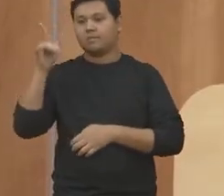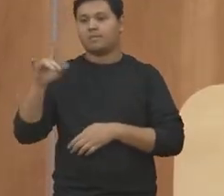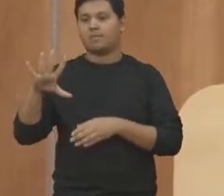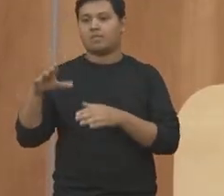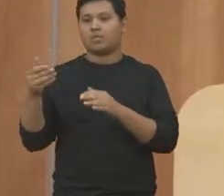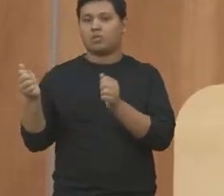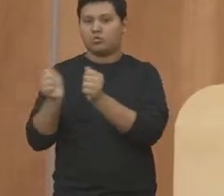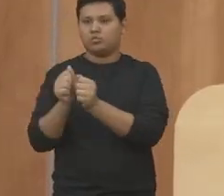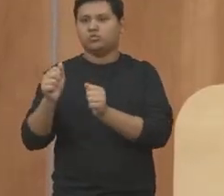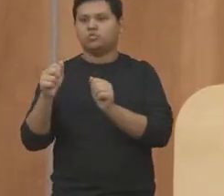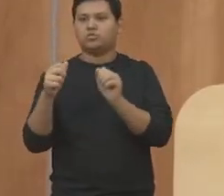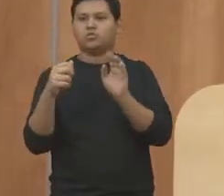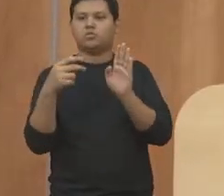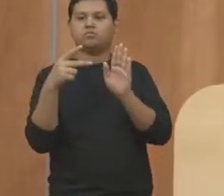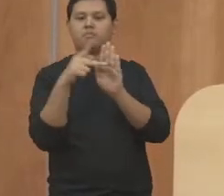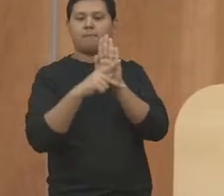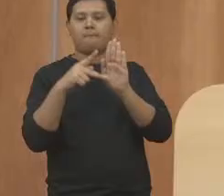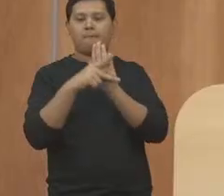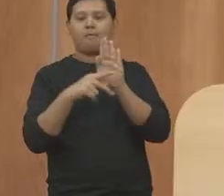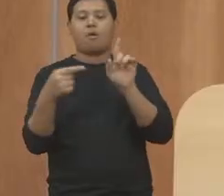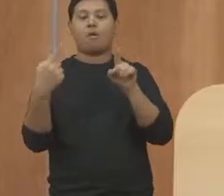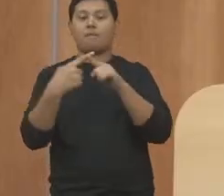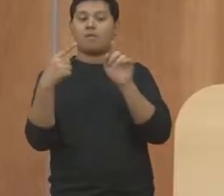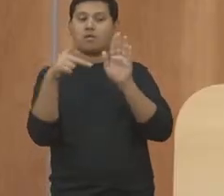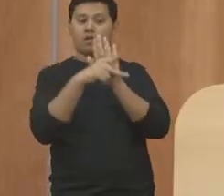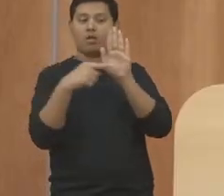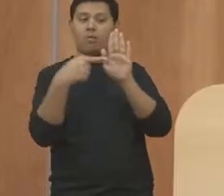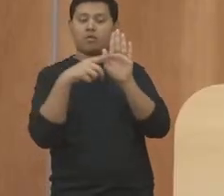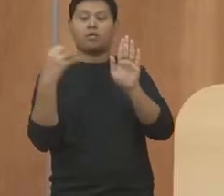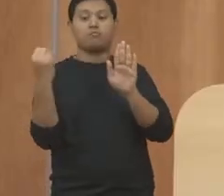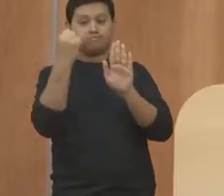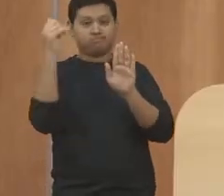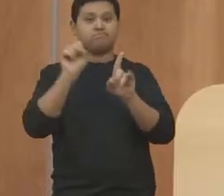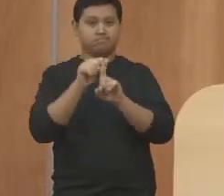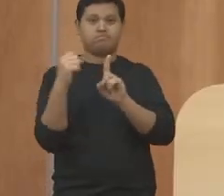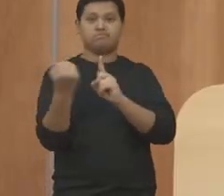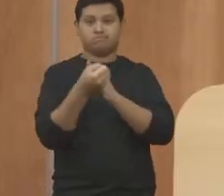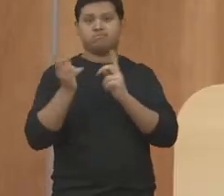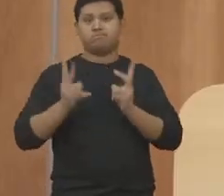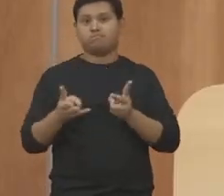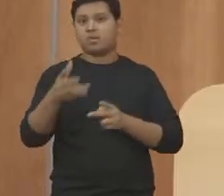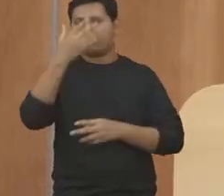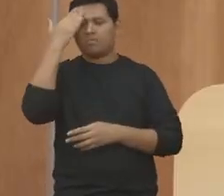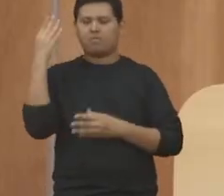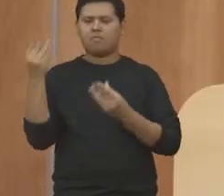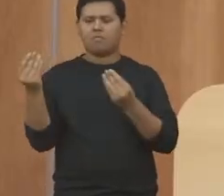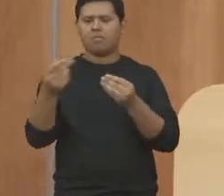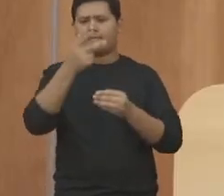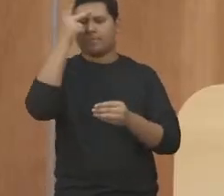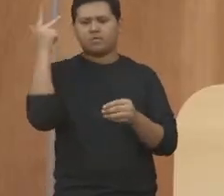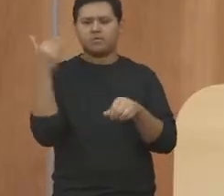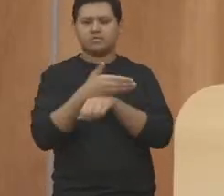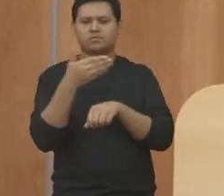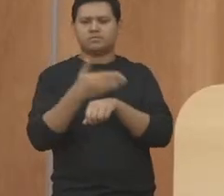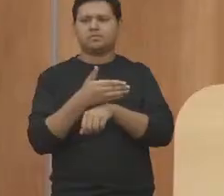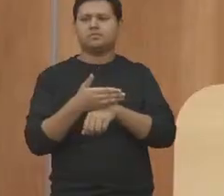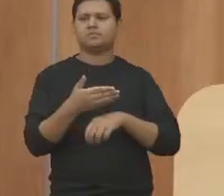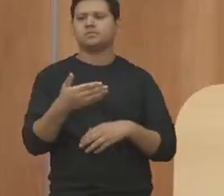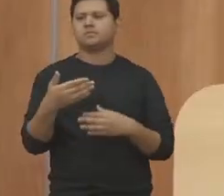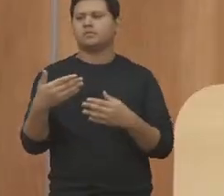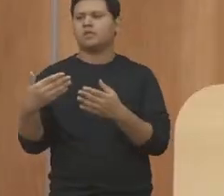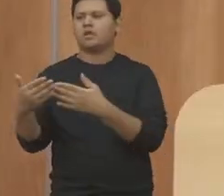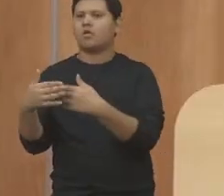ao Bom Prato, né? A gente sabe que o Bom Prato é um programa social importante, frequentado por pessoas,